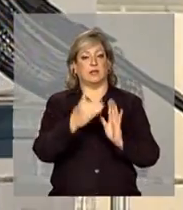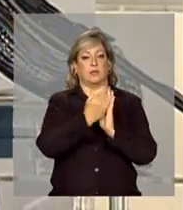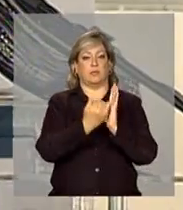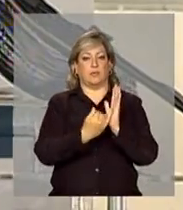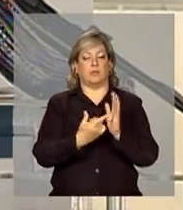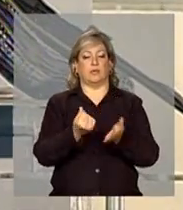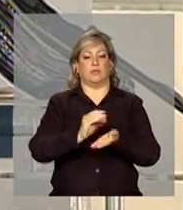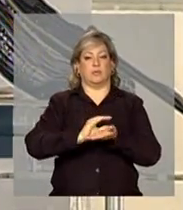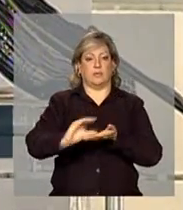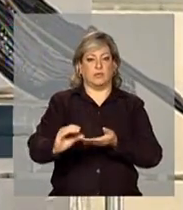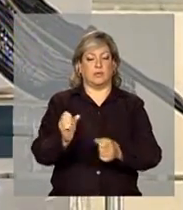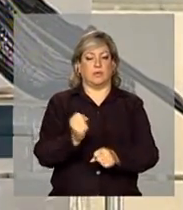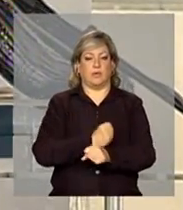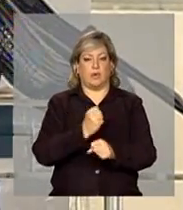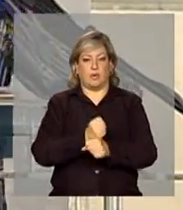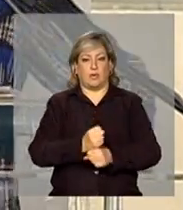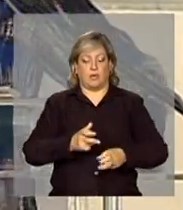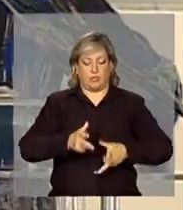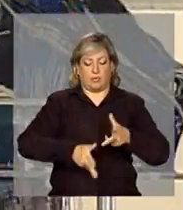de investimento em ferrovias.